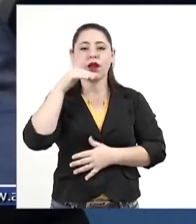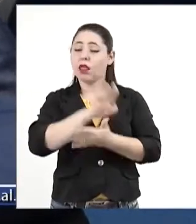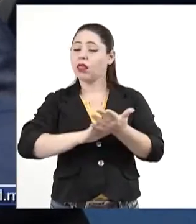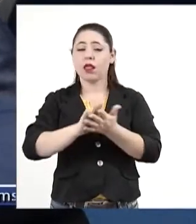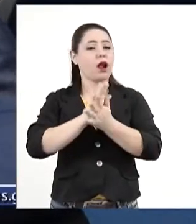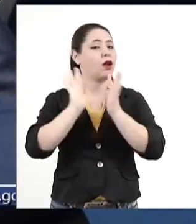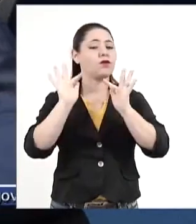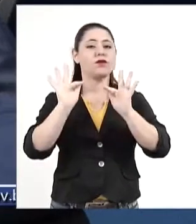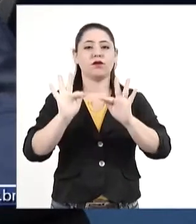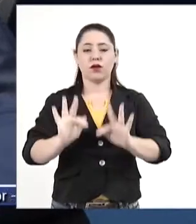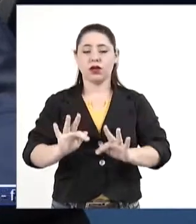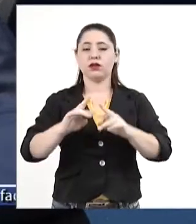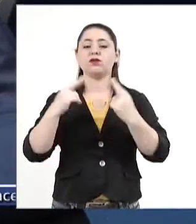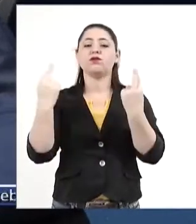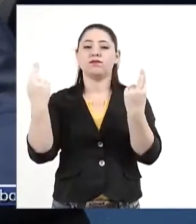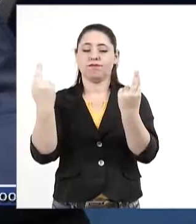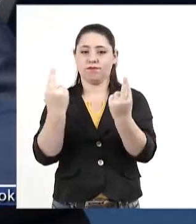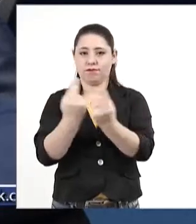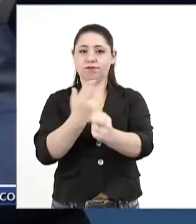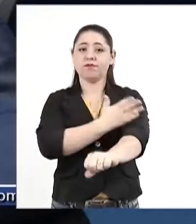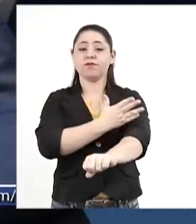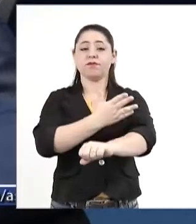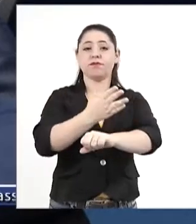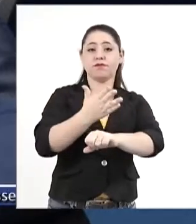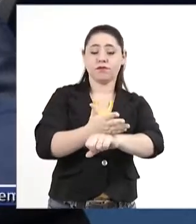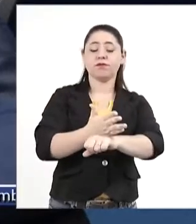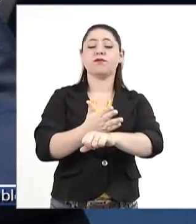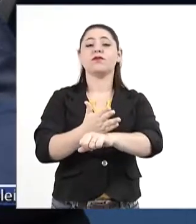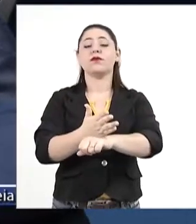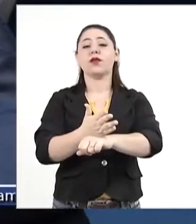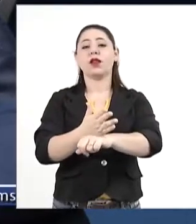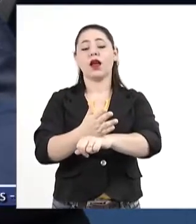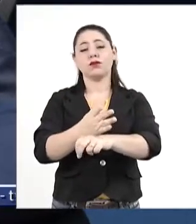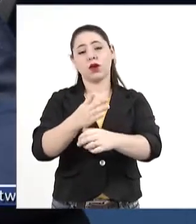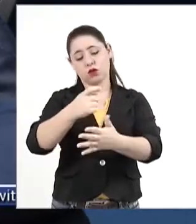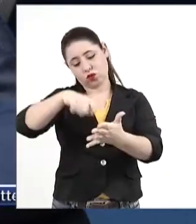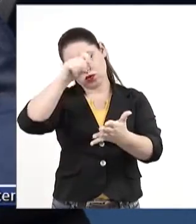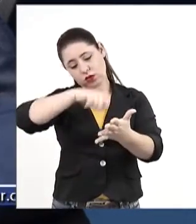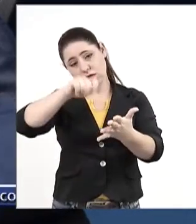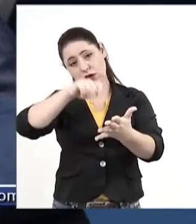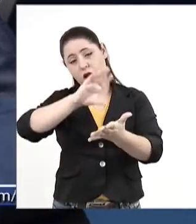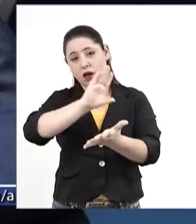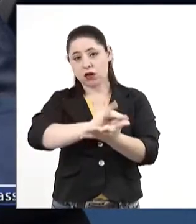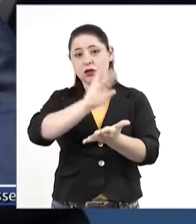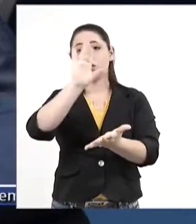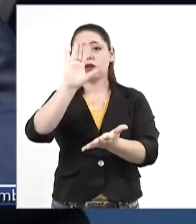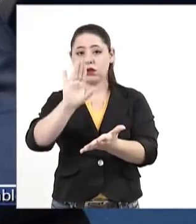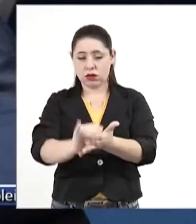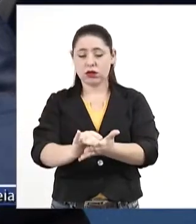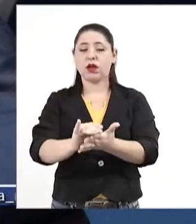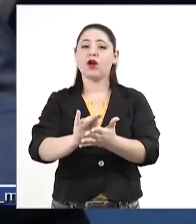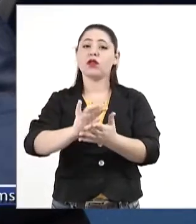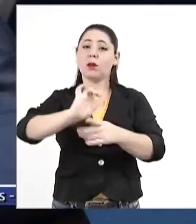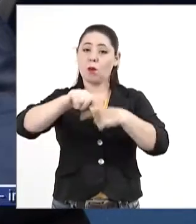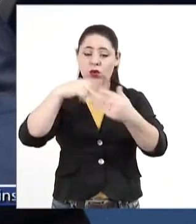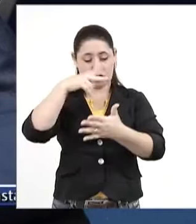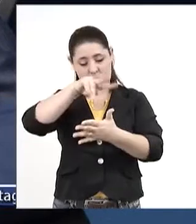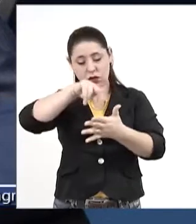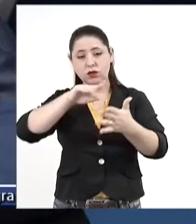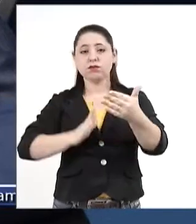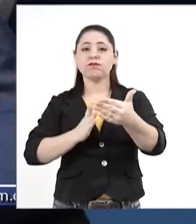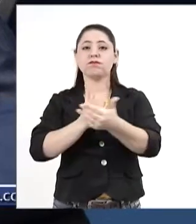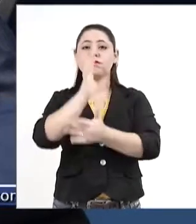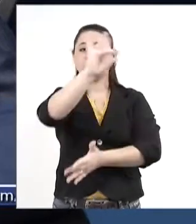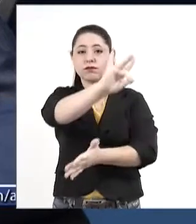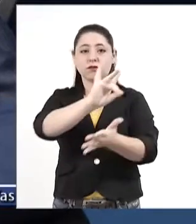mais havendo a tratar, o senhor presidente encerrou a presente sessão e, para constar, mandou lavrar a presente ata, que depois de lida e aprovada